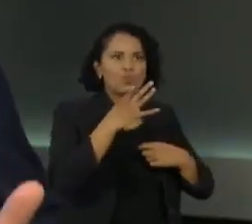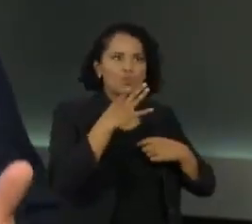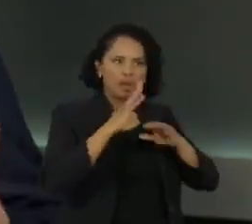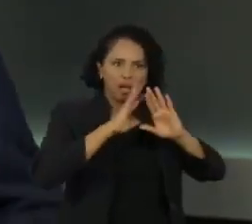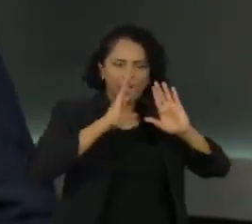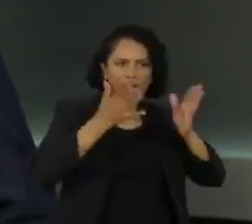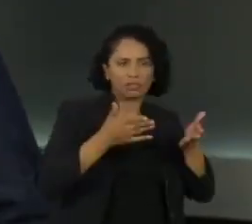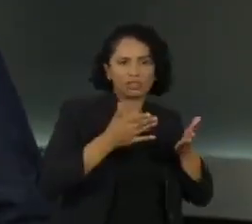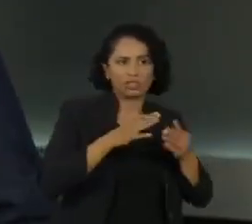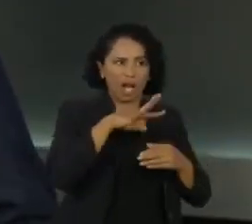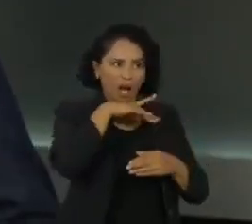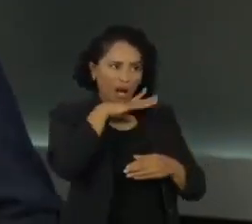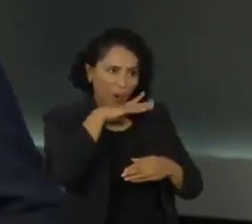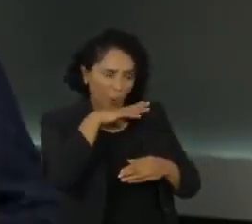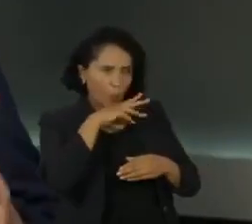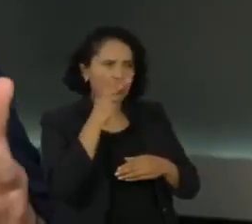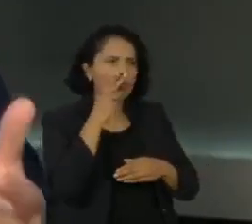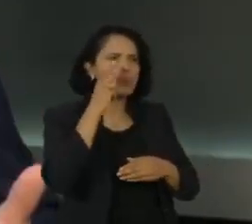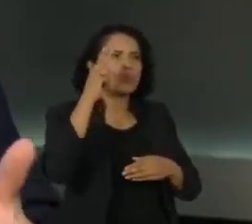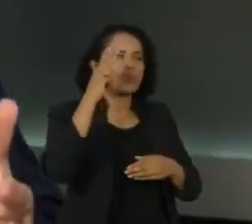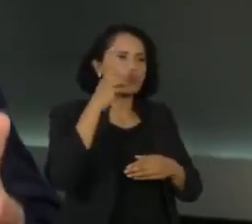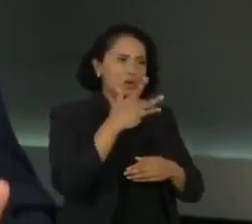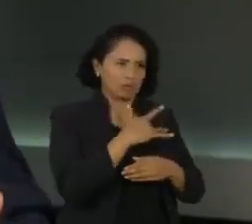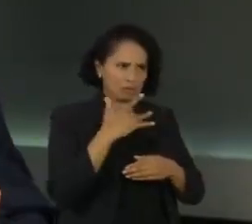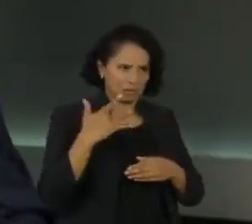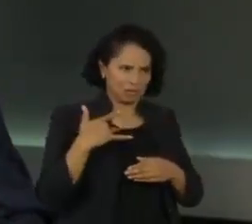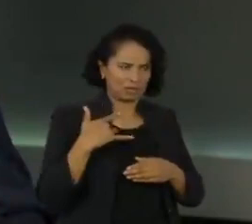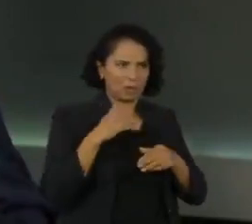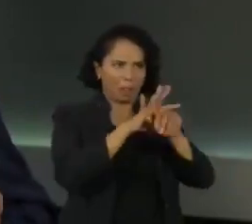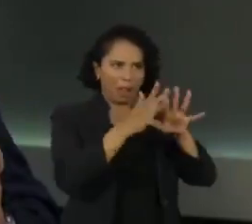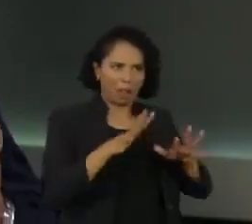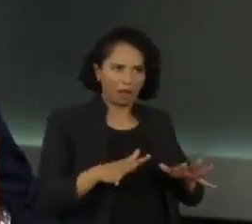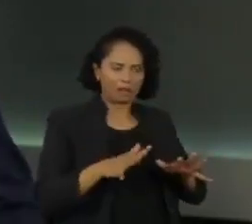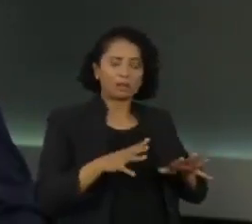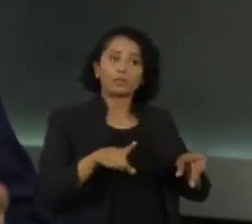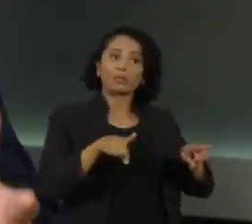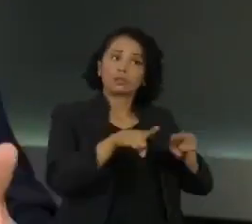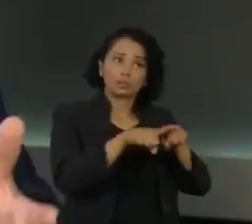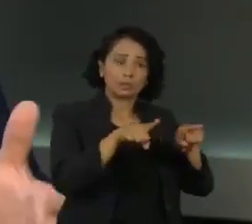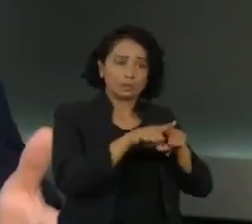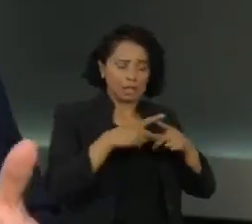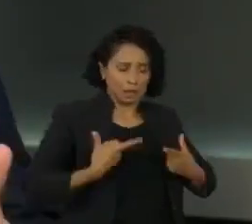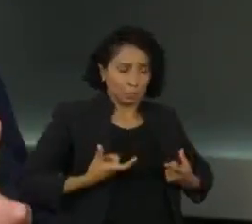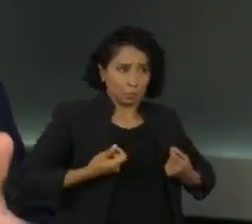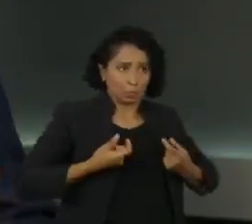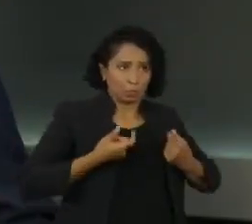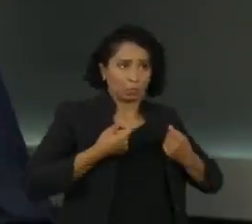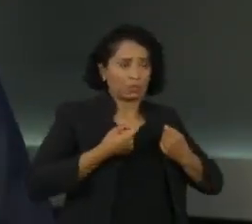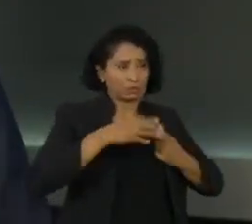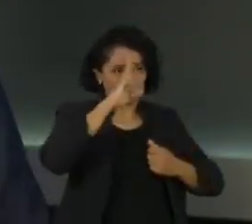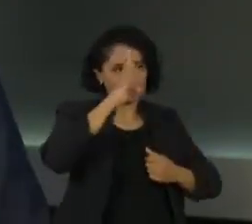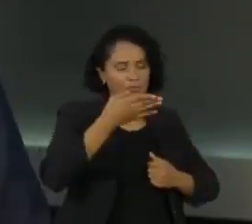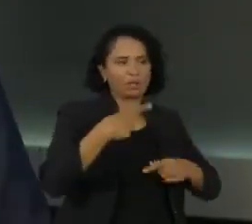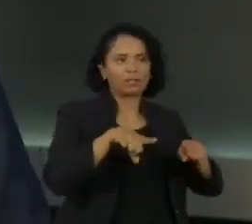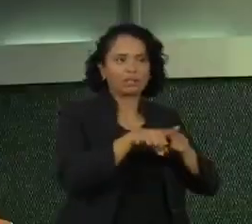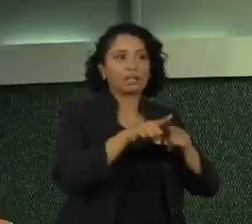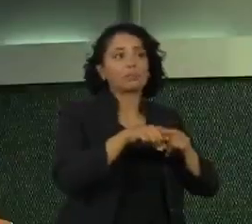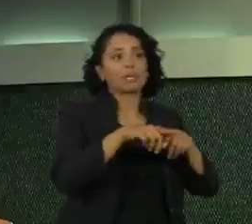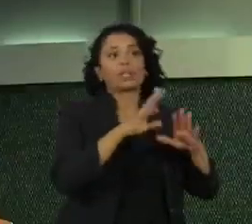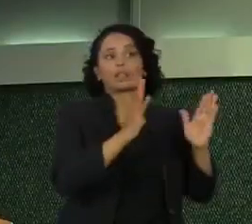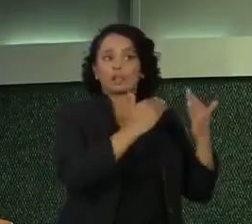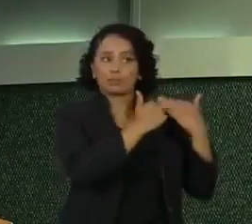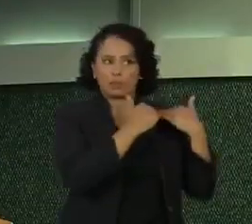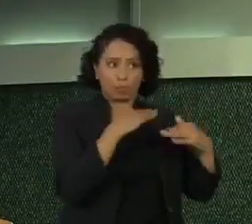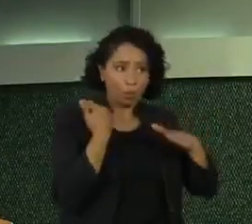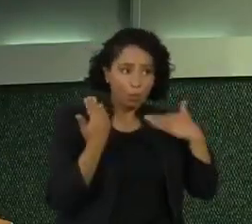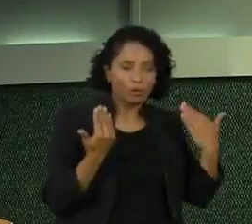malefícios que o tabaco traz à saúde, em particular o câncer, né? Ele é responsável por uma alta mortalidade, né? Muito